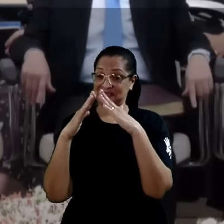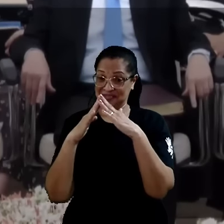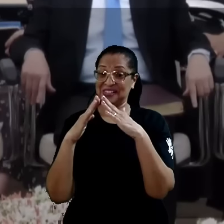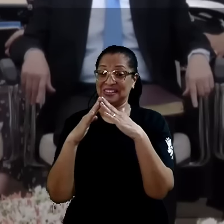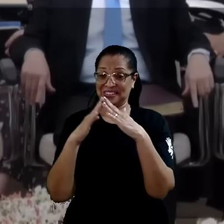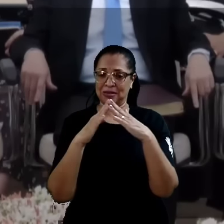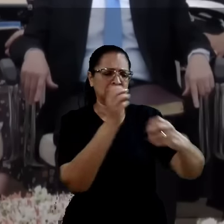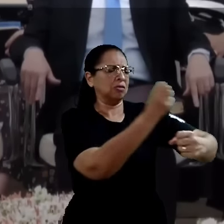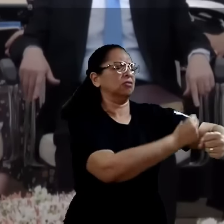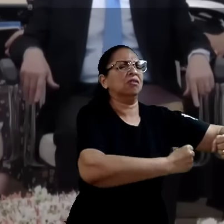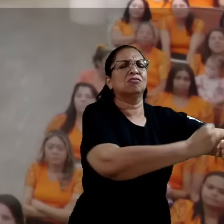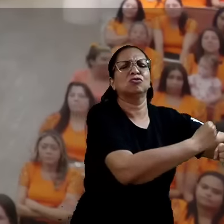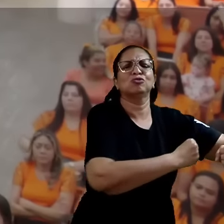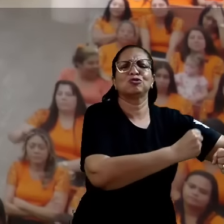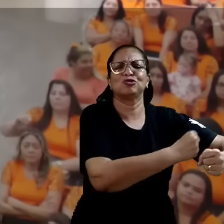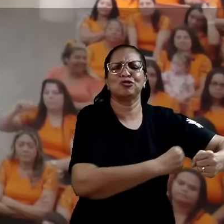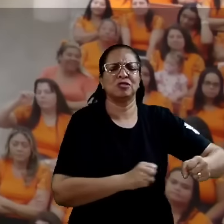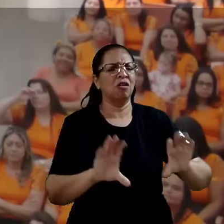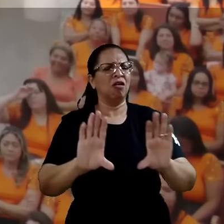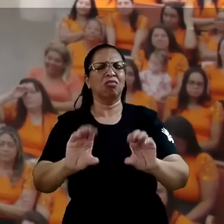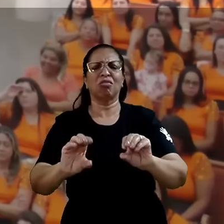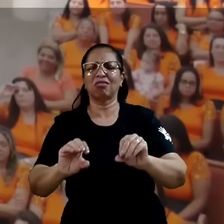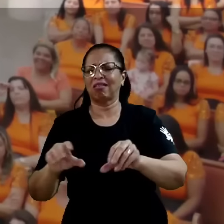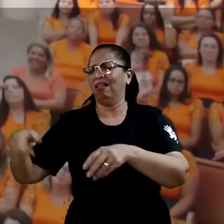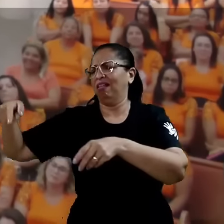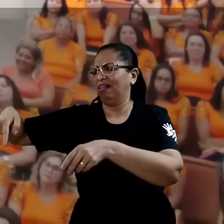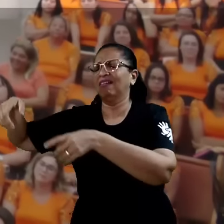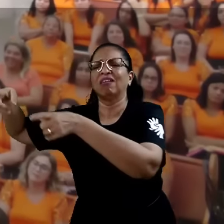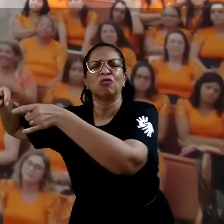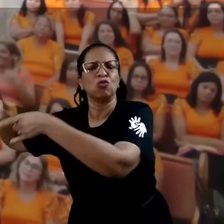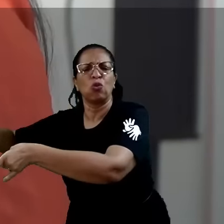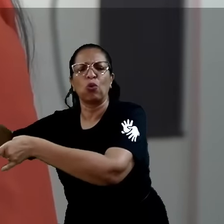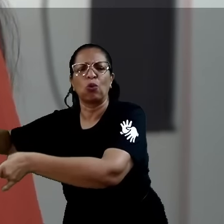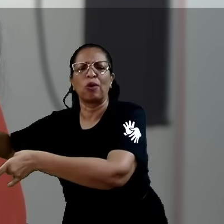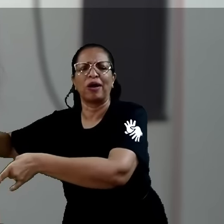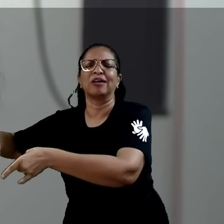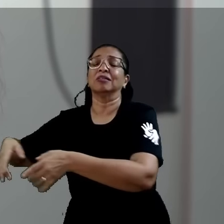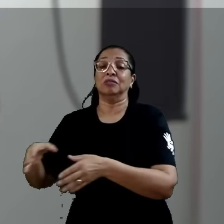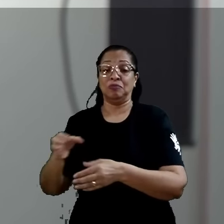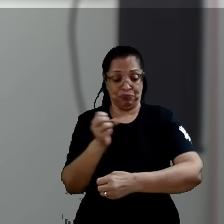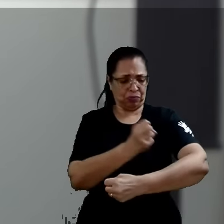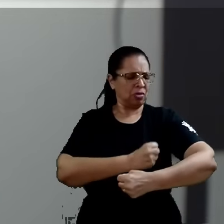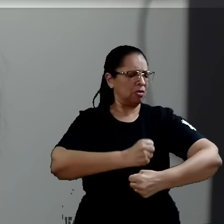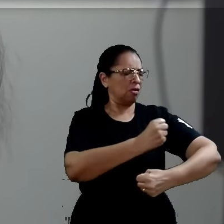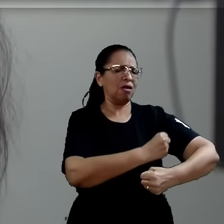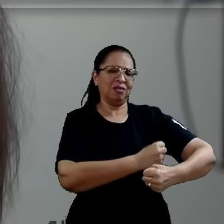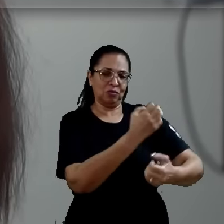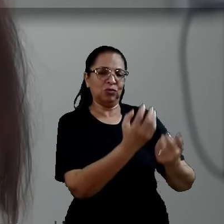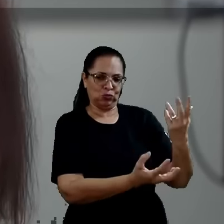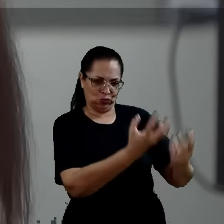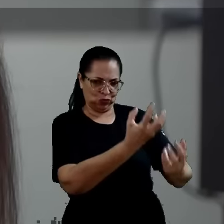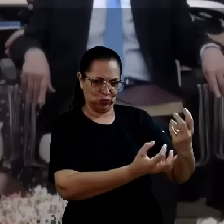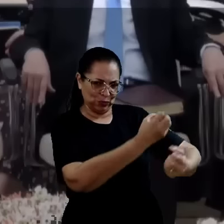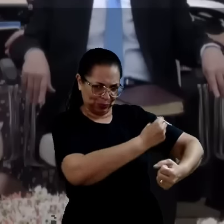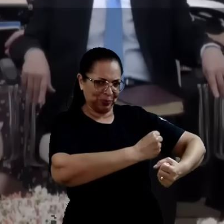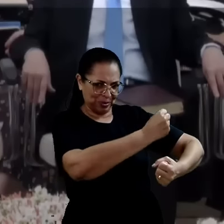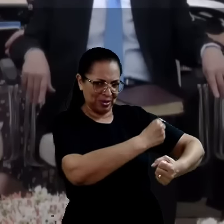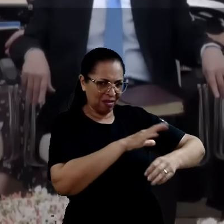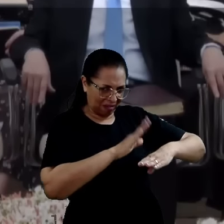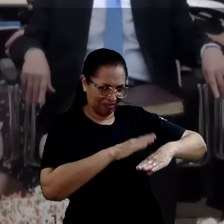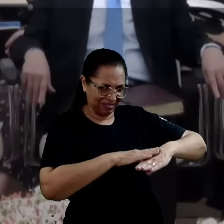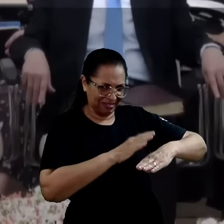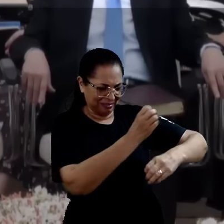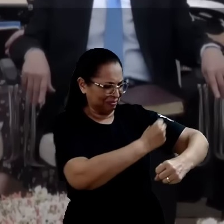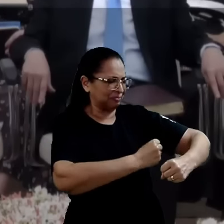almoço Unidos sai almoço ungido Deus vai mudar o ambiente da sua casa nós